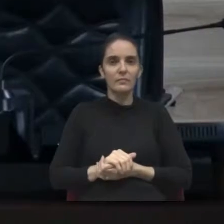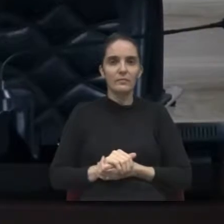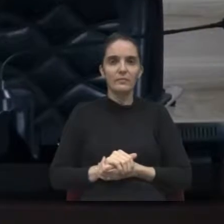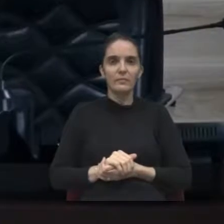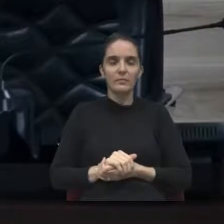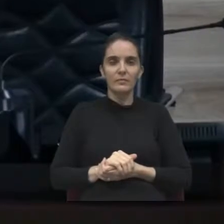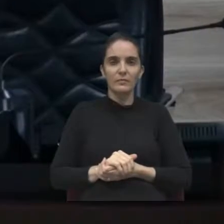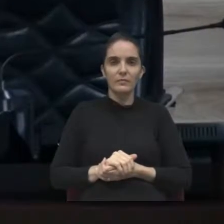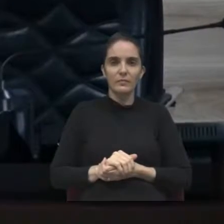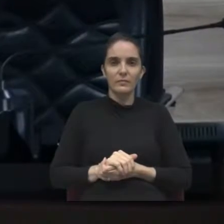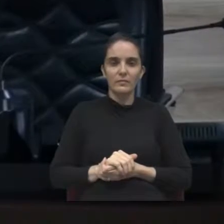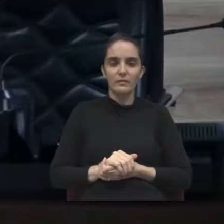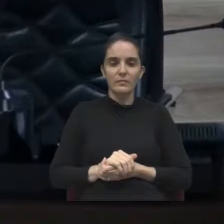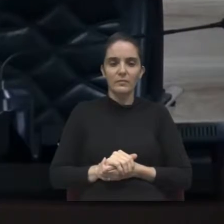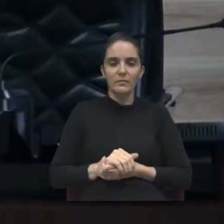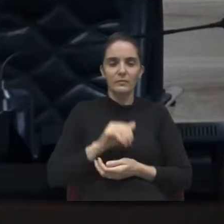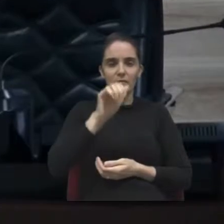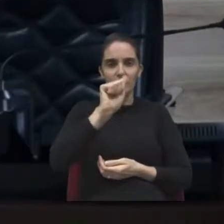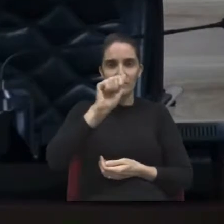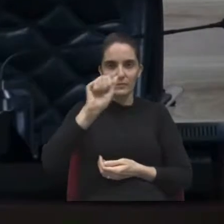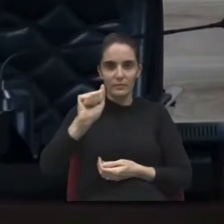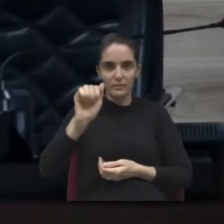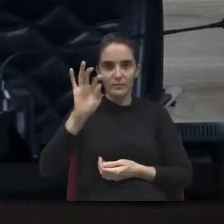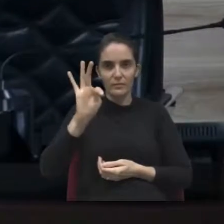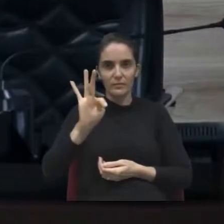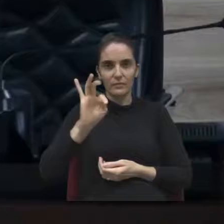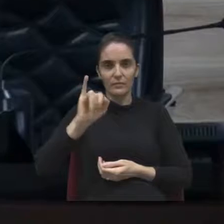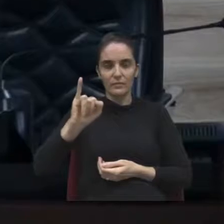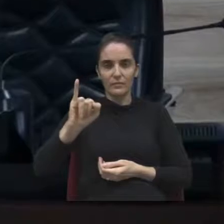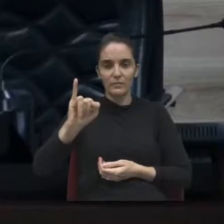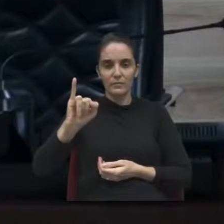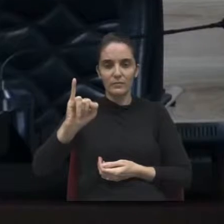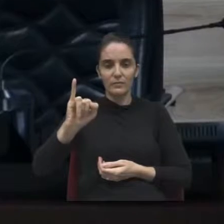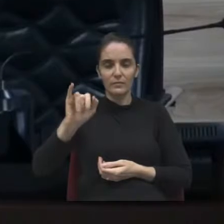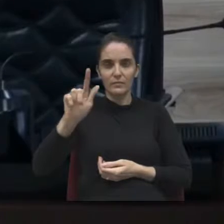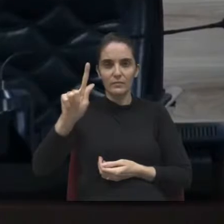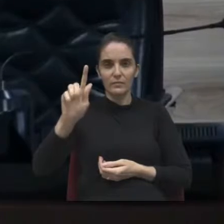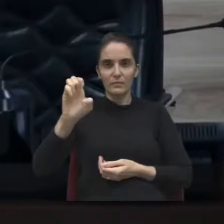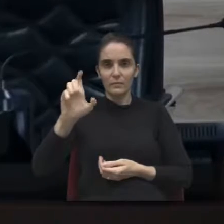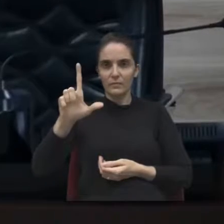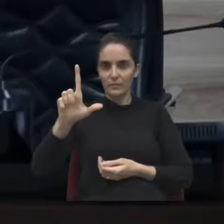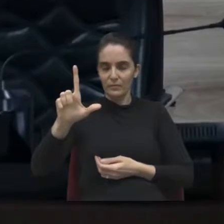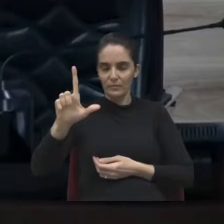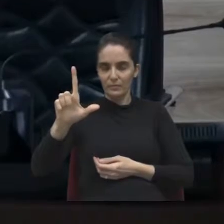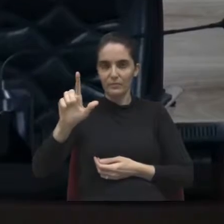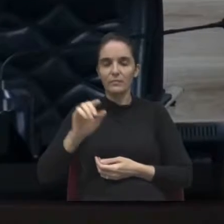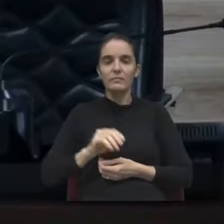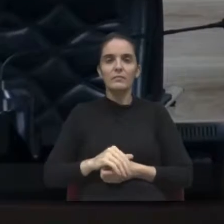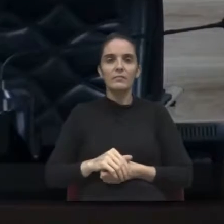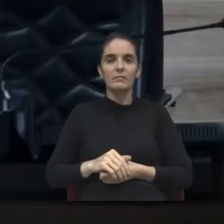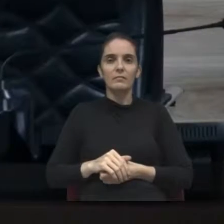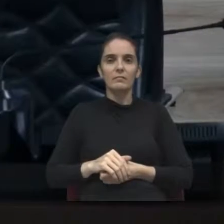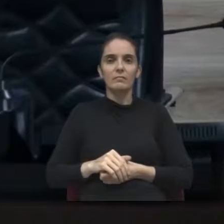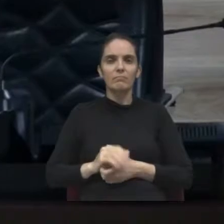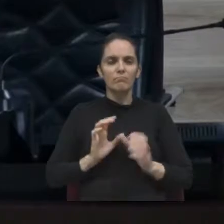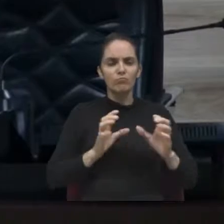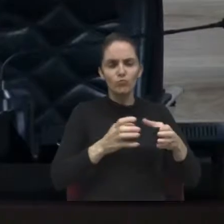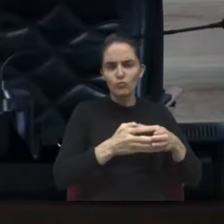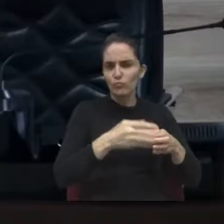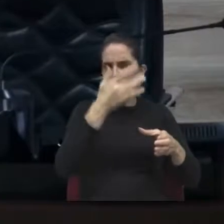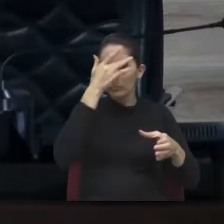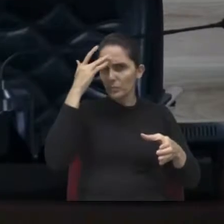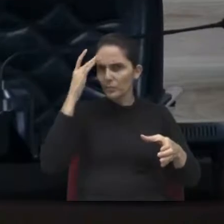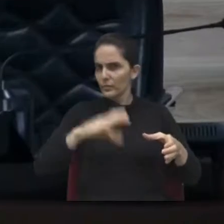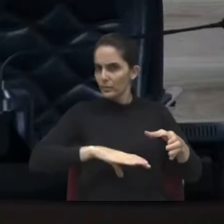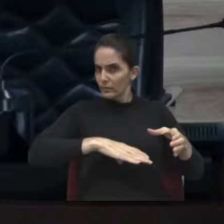da AATIGEL, composta por pessoas que tiveram coragem, né, Torinho? Vamos aqui,